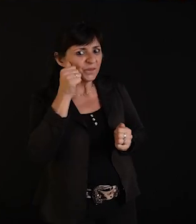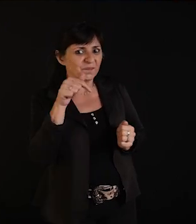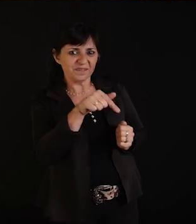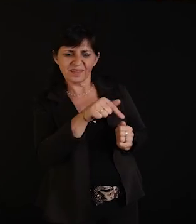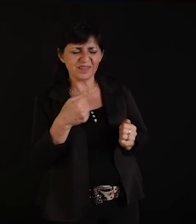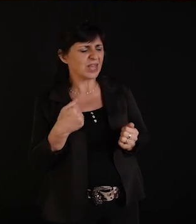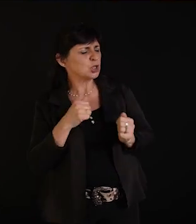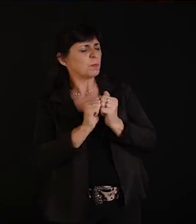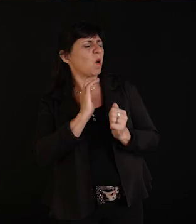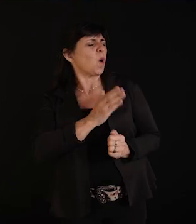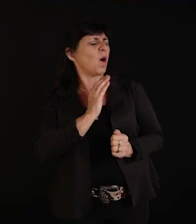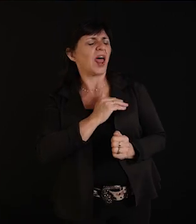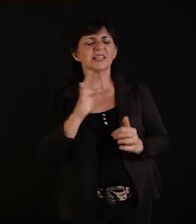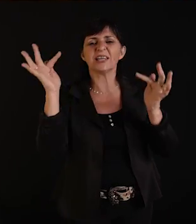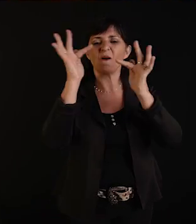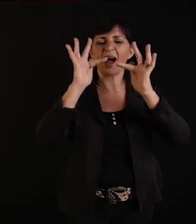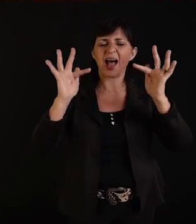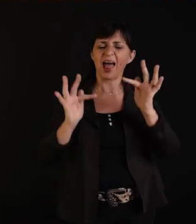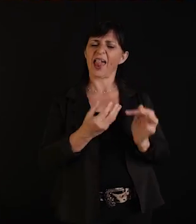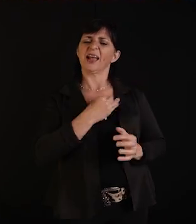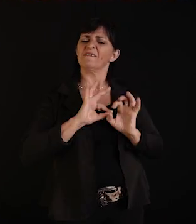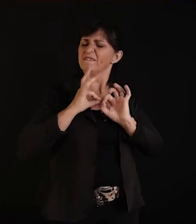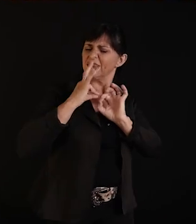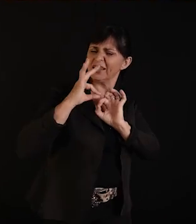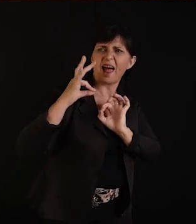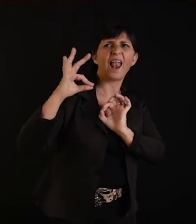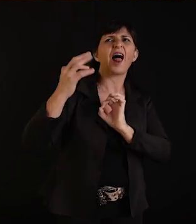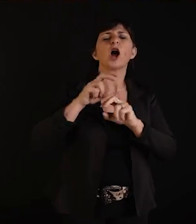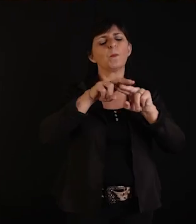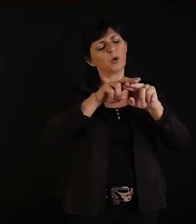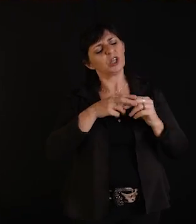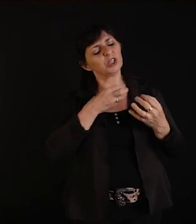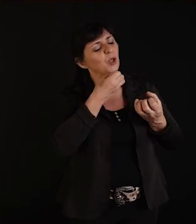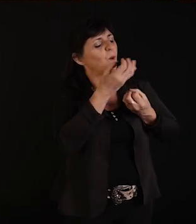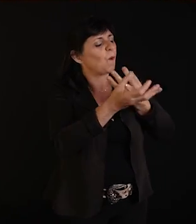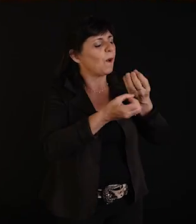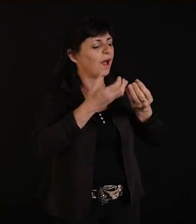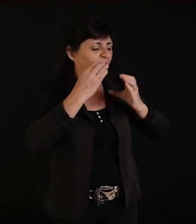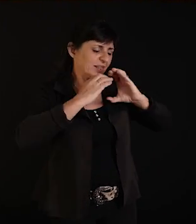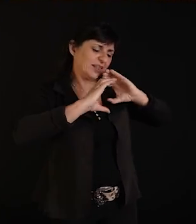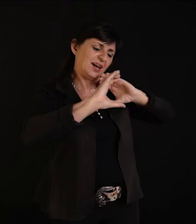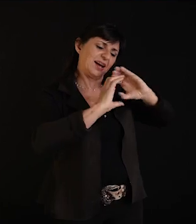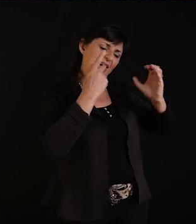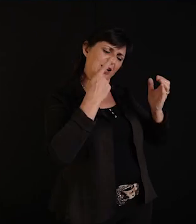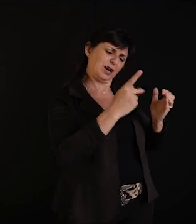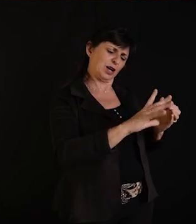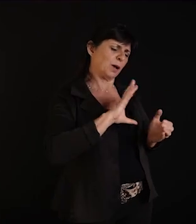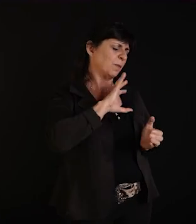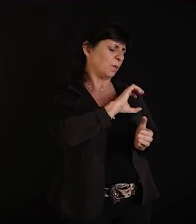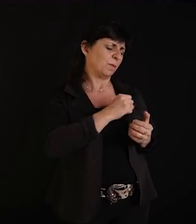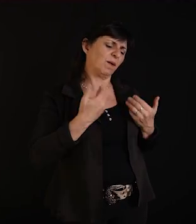tem alegria e vida longa, por isso eu me declaro cantando esta milonga.